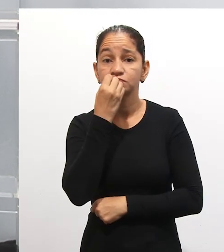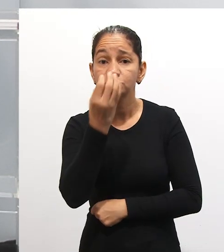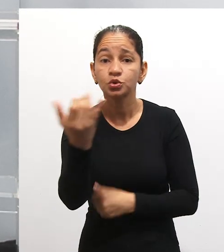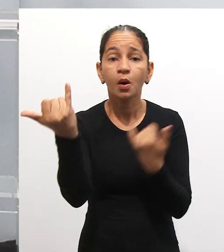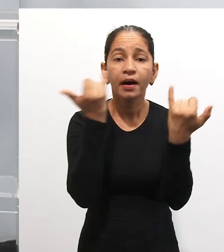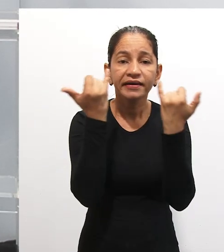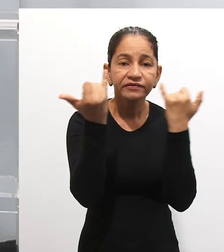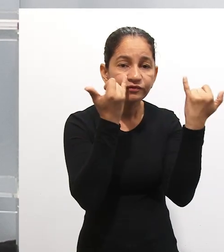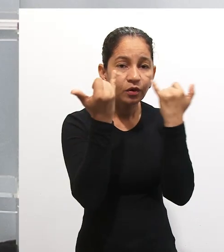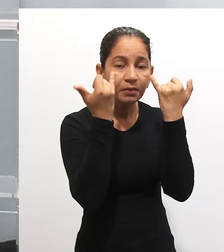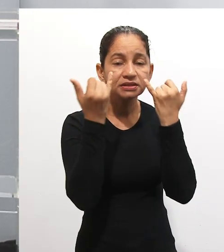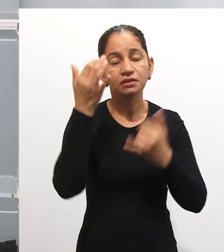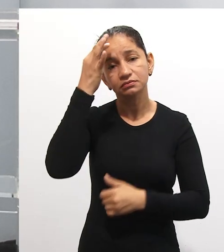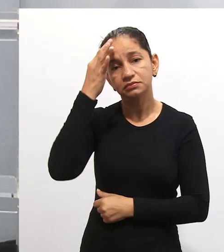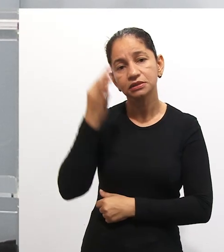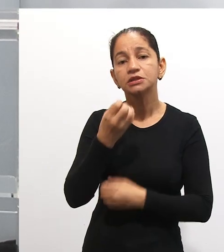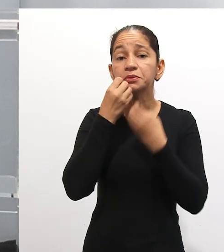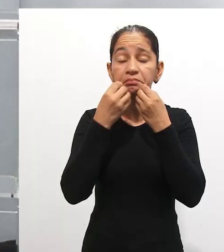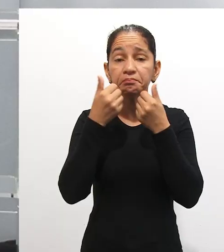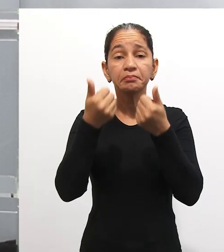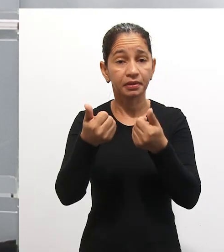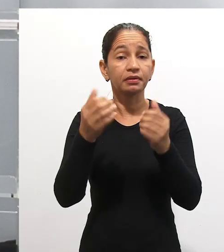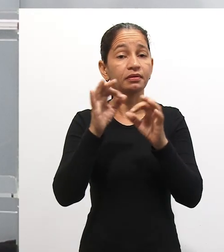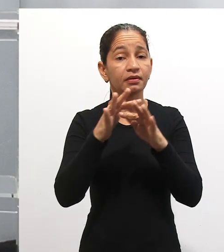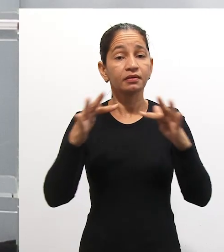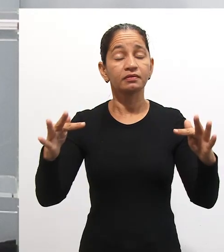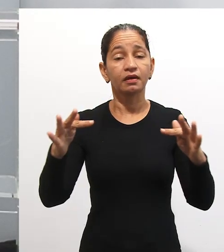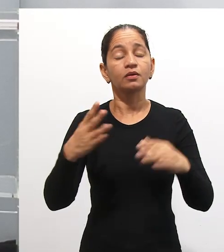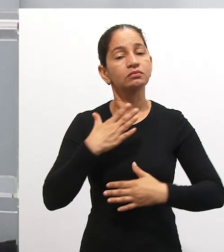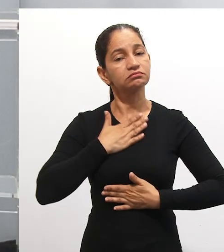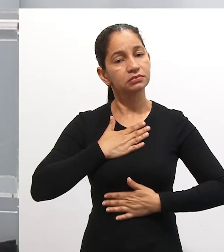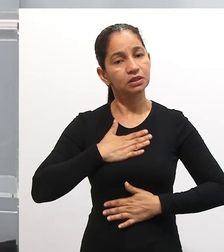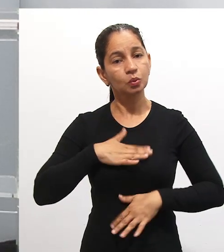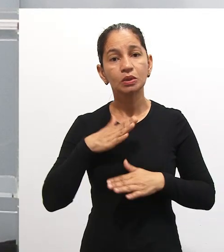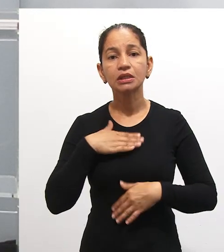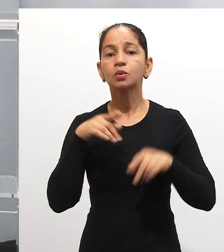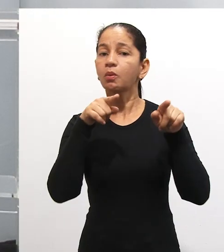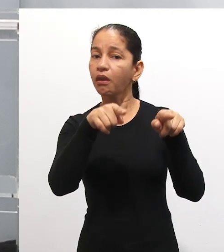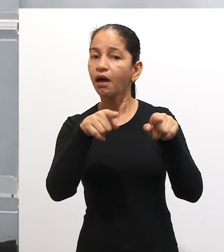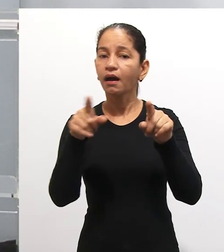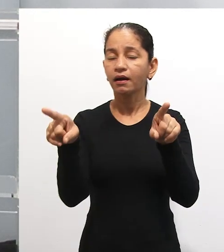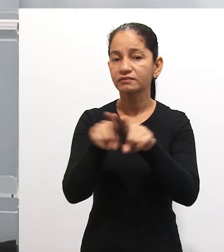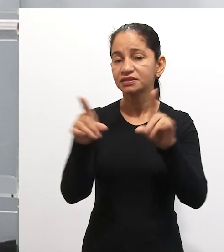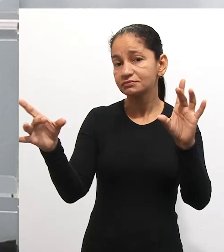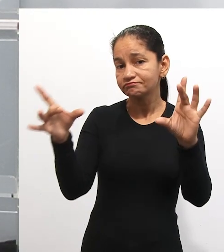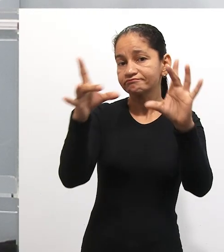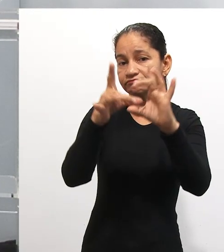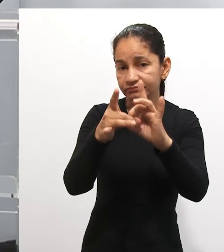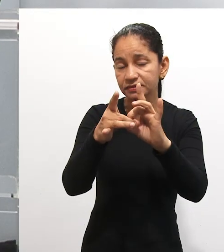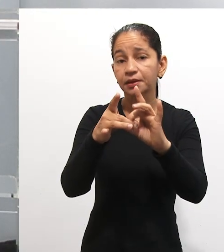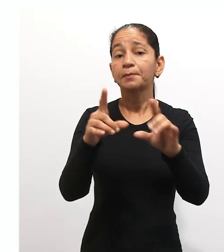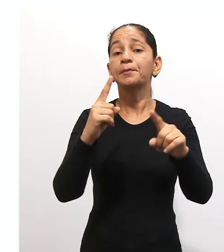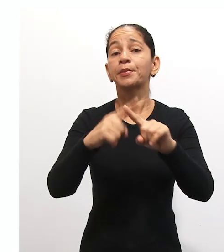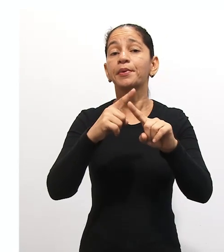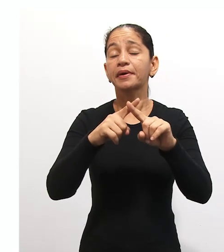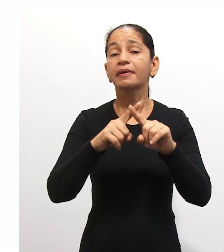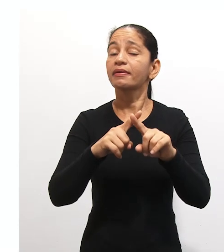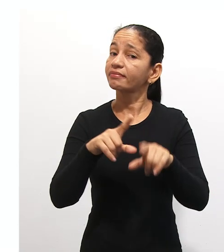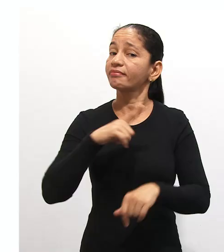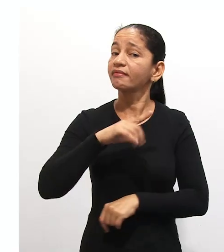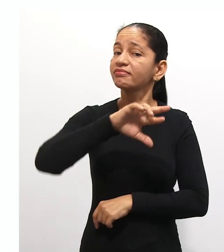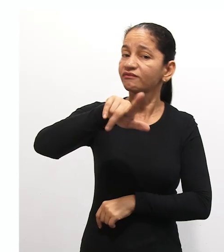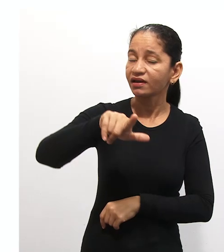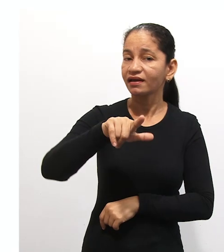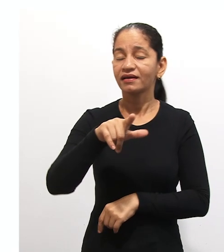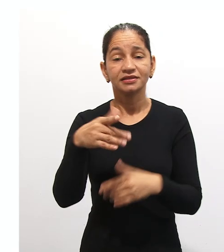poder decidir melhor. Então, a gente mostra aqui e para tentar fazer um link com a realidade de cada um. O